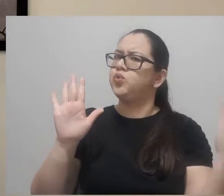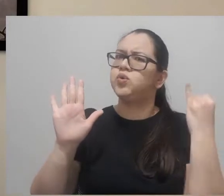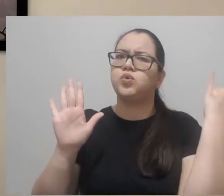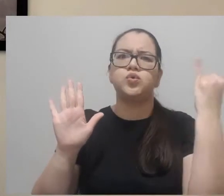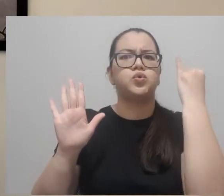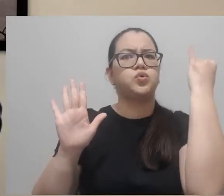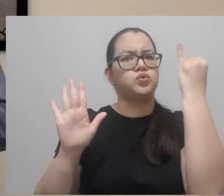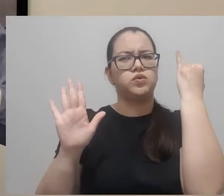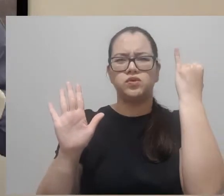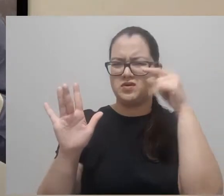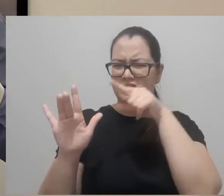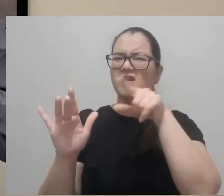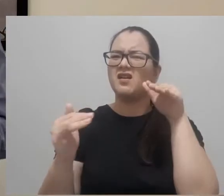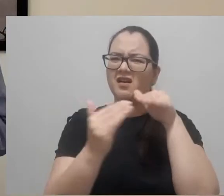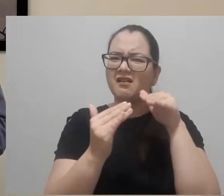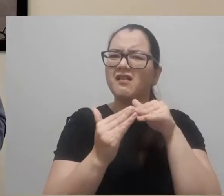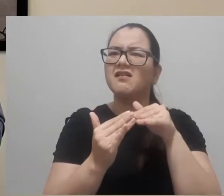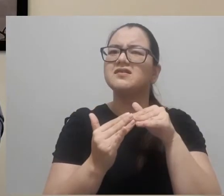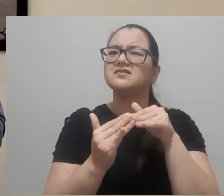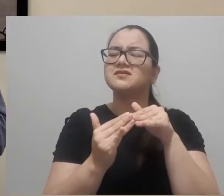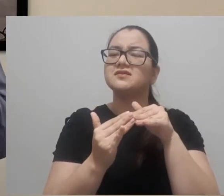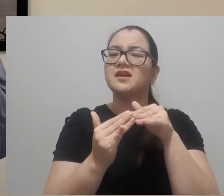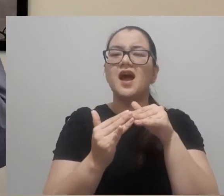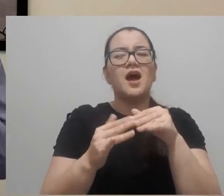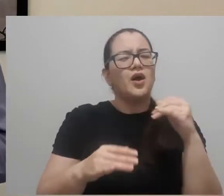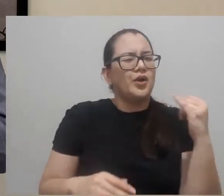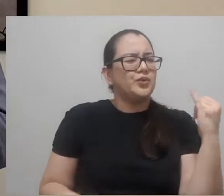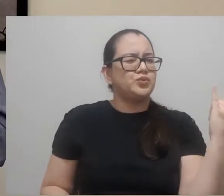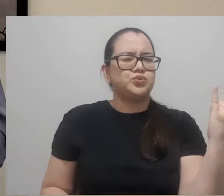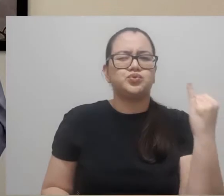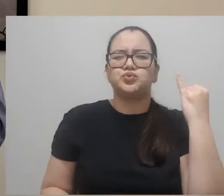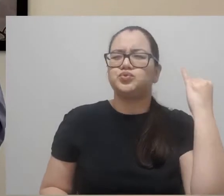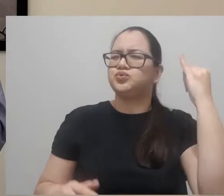concordar comigo. Esse assunto é